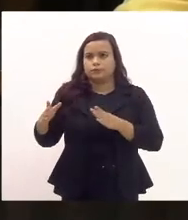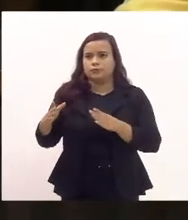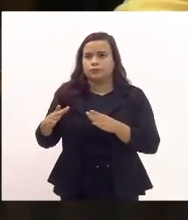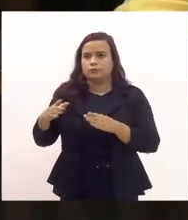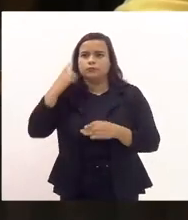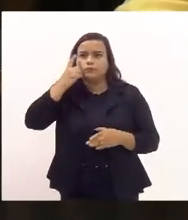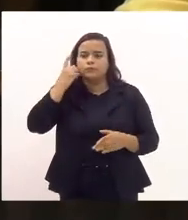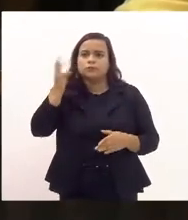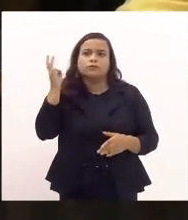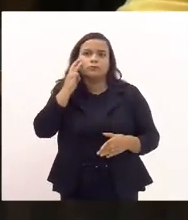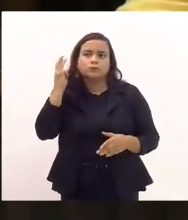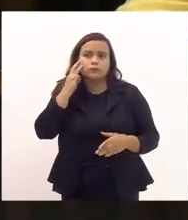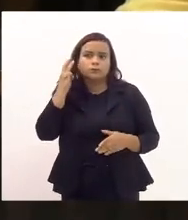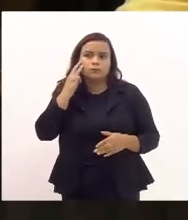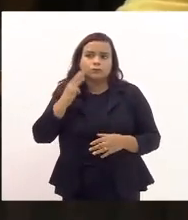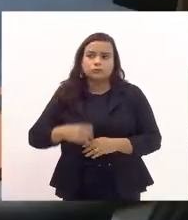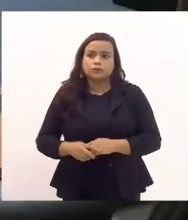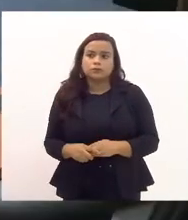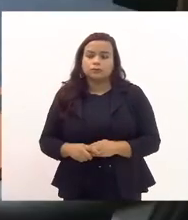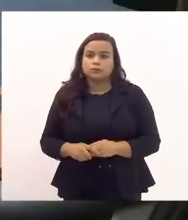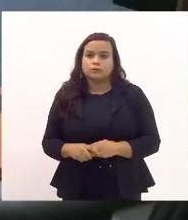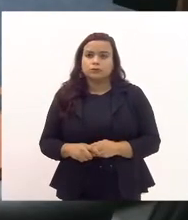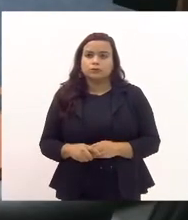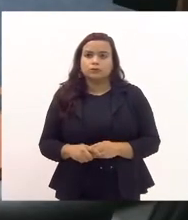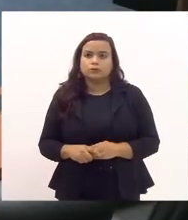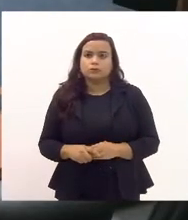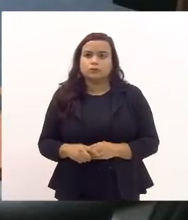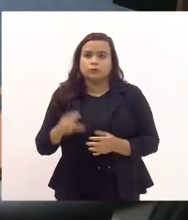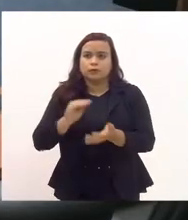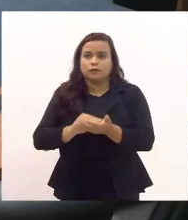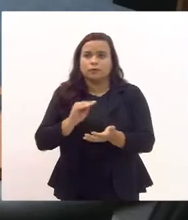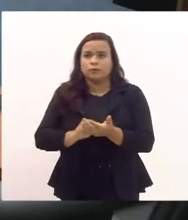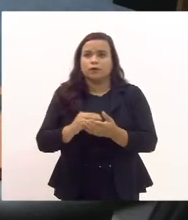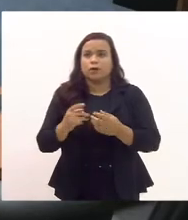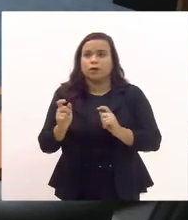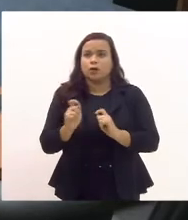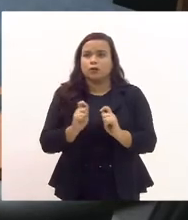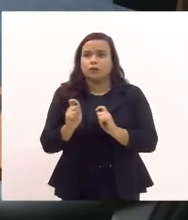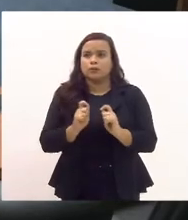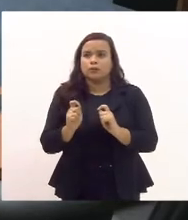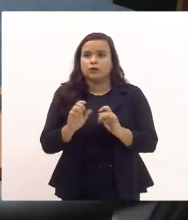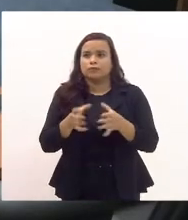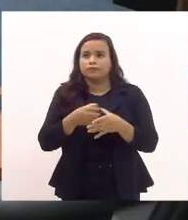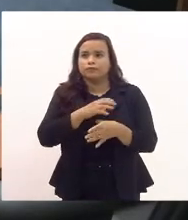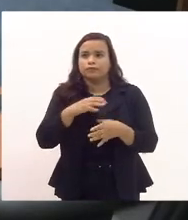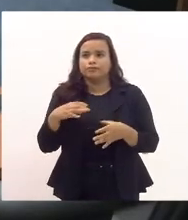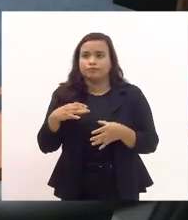é Só faltou economia Salvo engano em